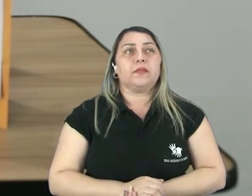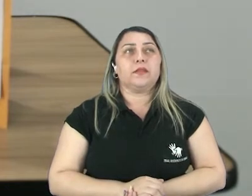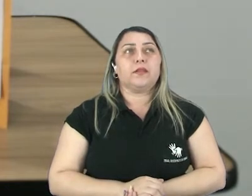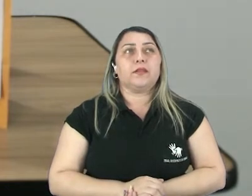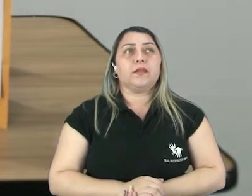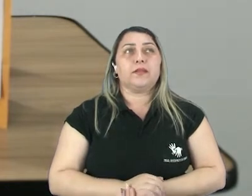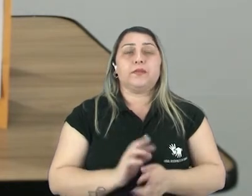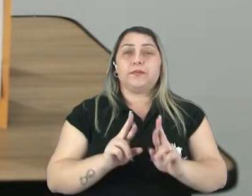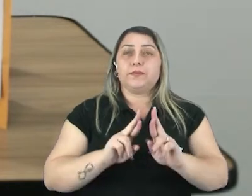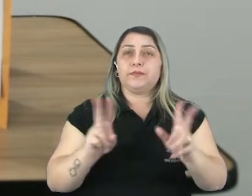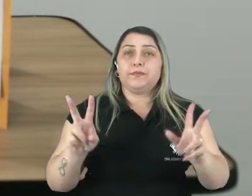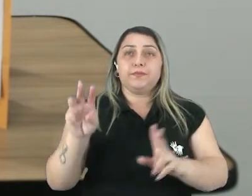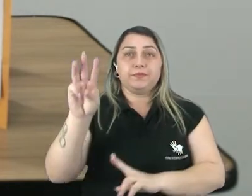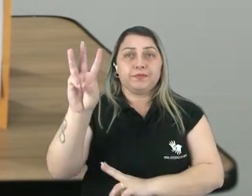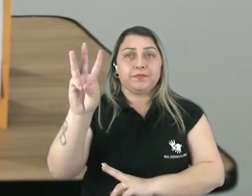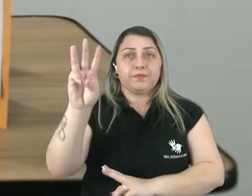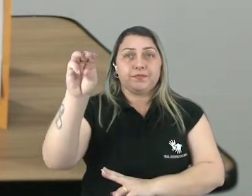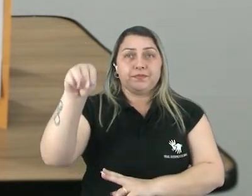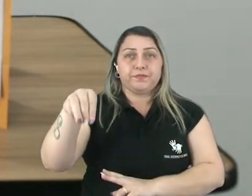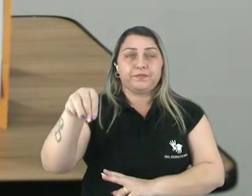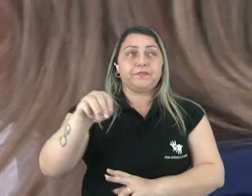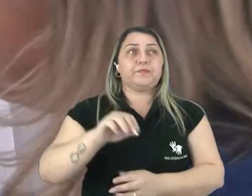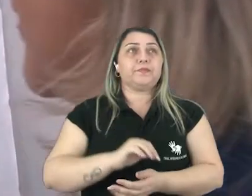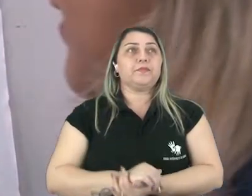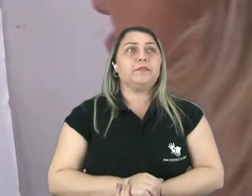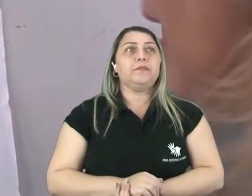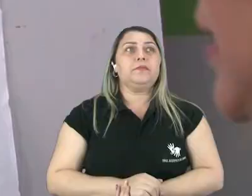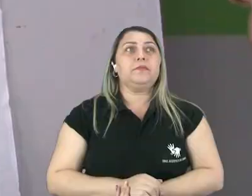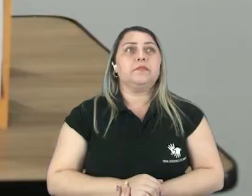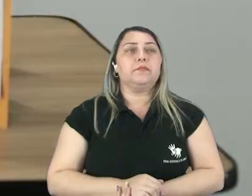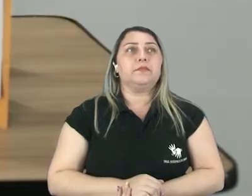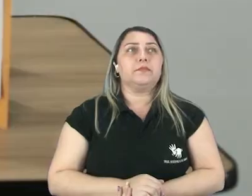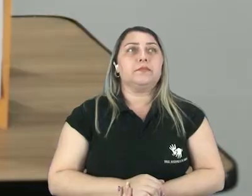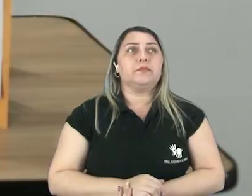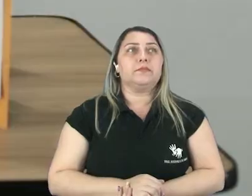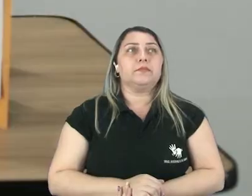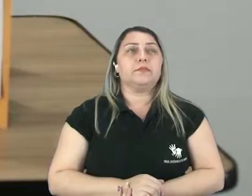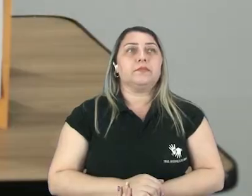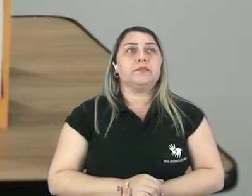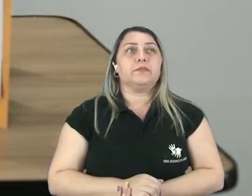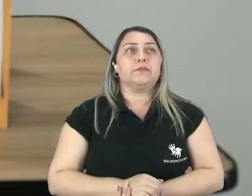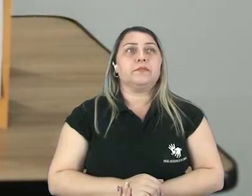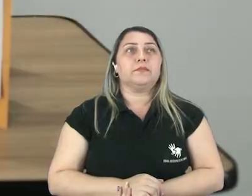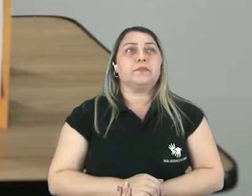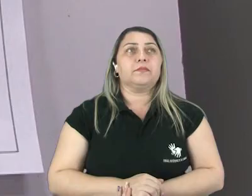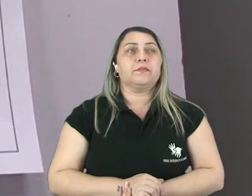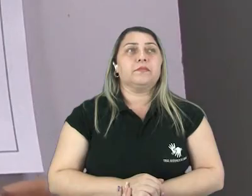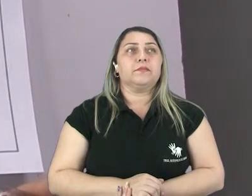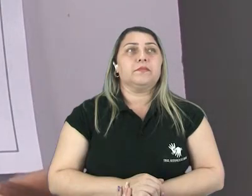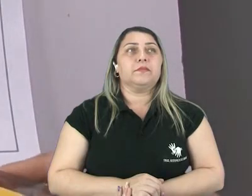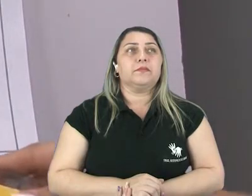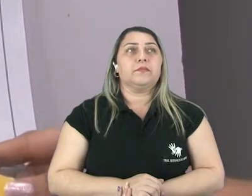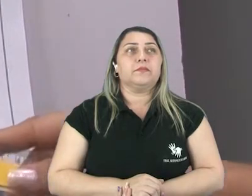Então, a diferença aqui é 3 metros.